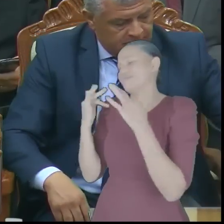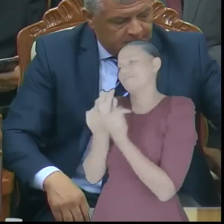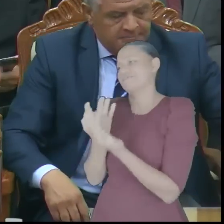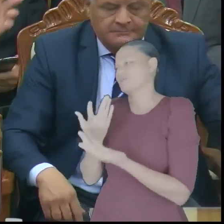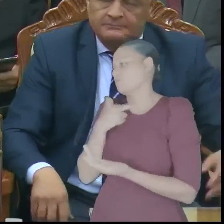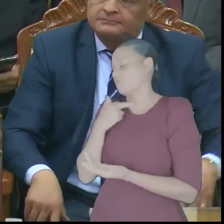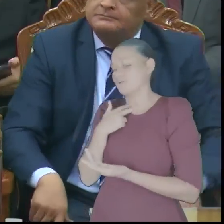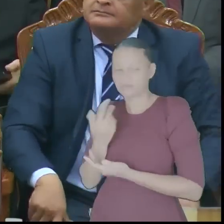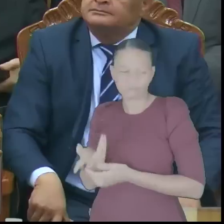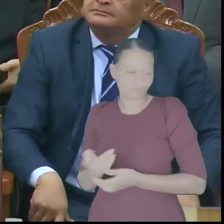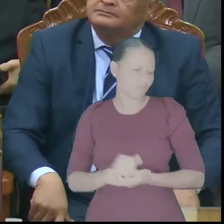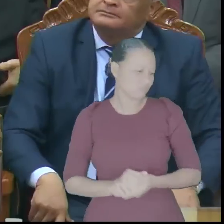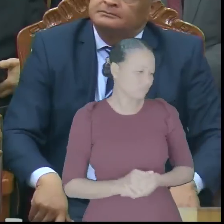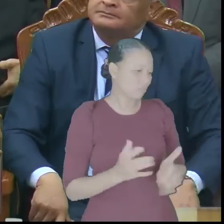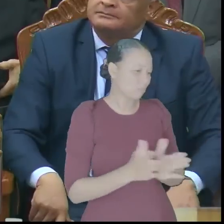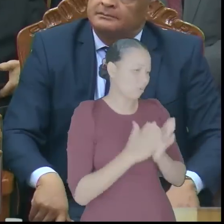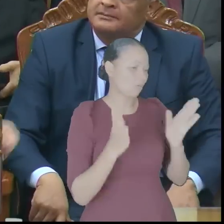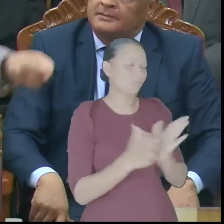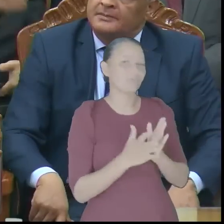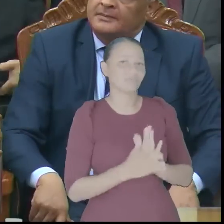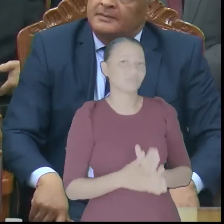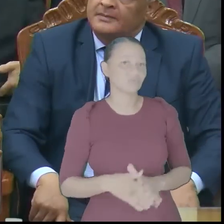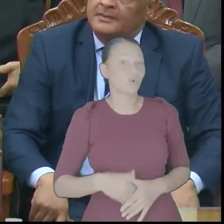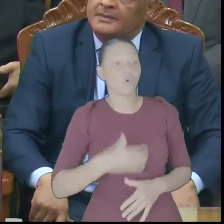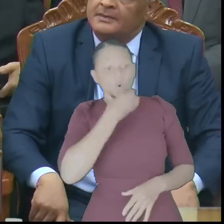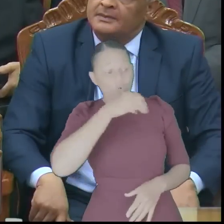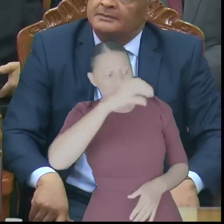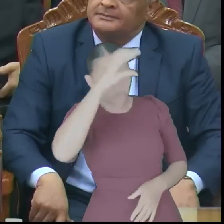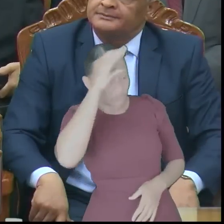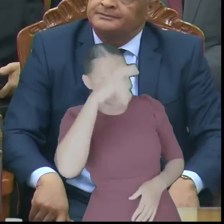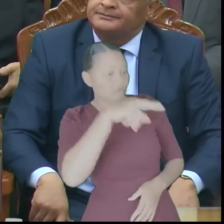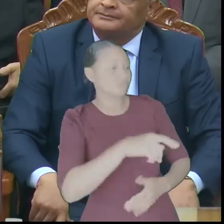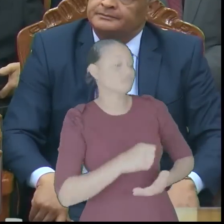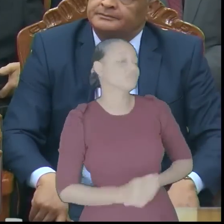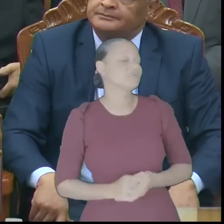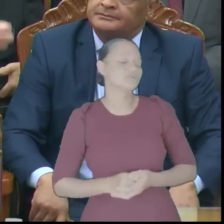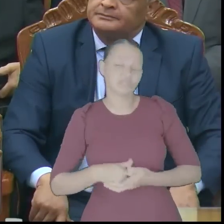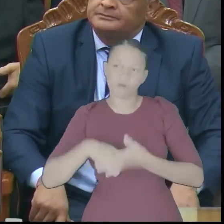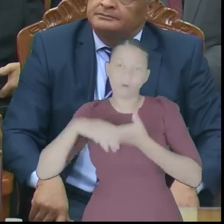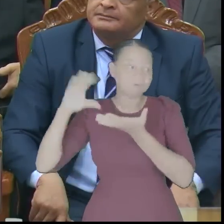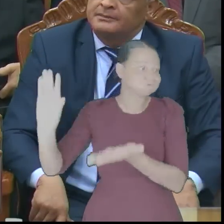disse: não, a senhora era pobre. O seu tio, ele deixou uma herança